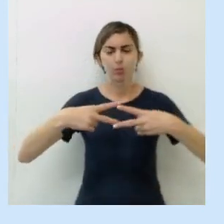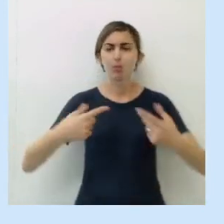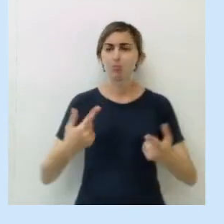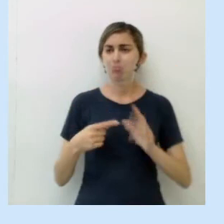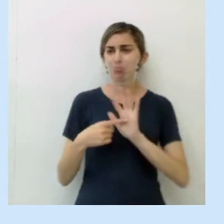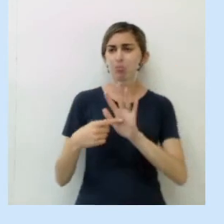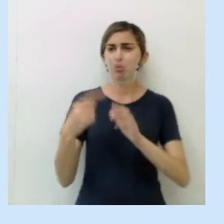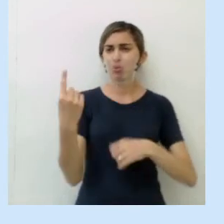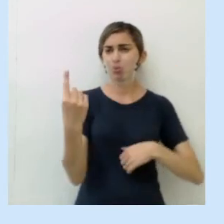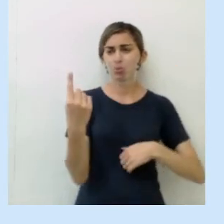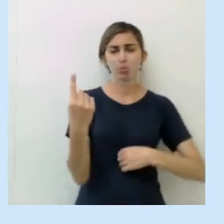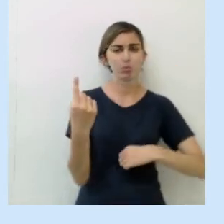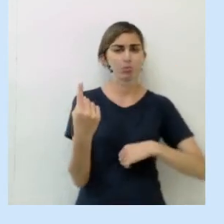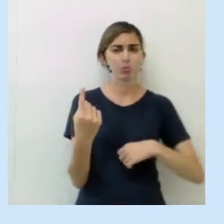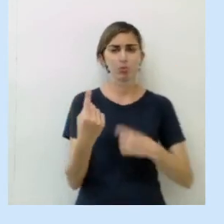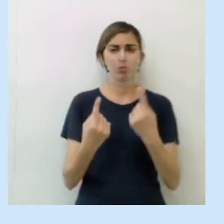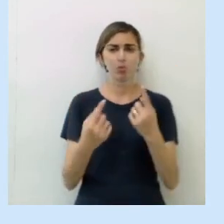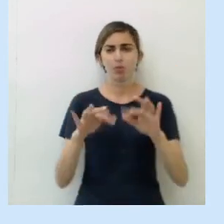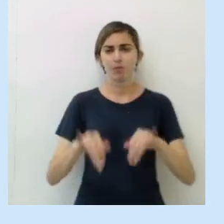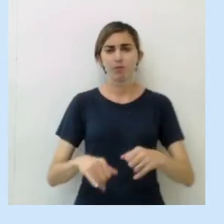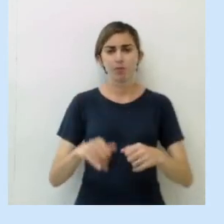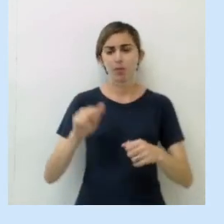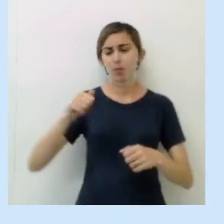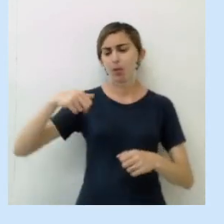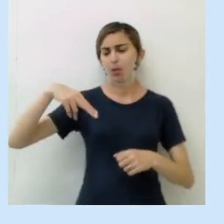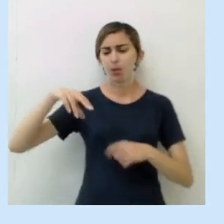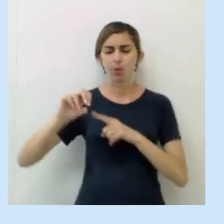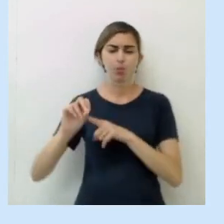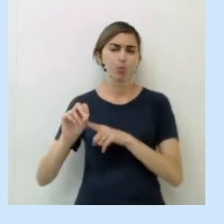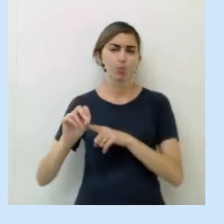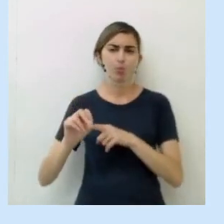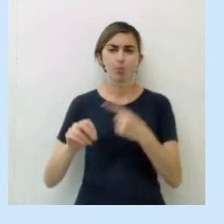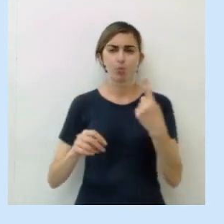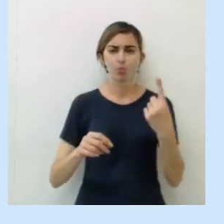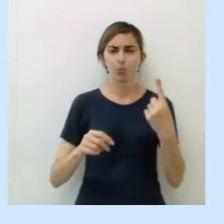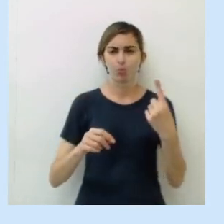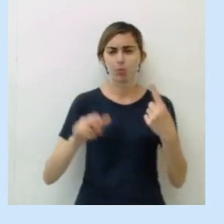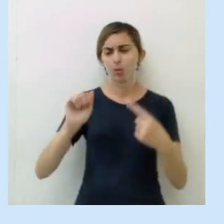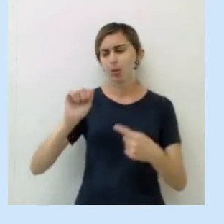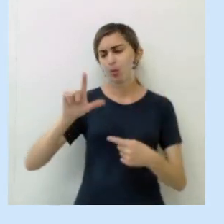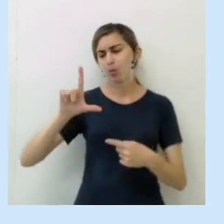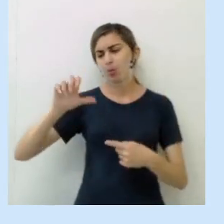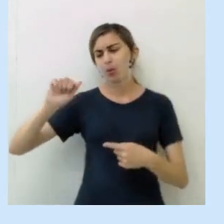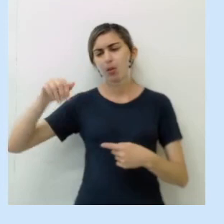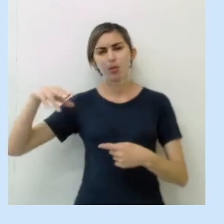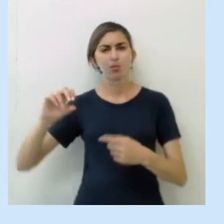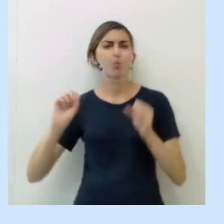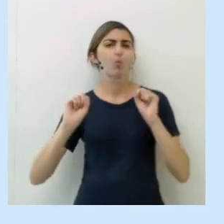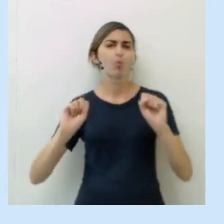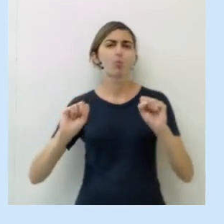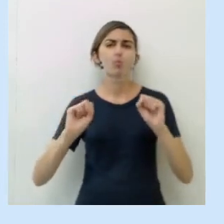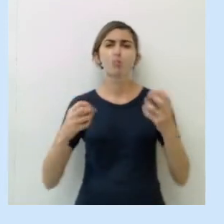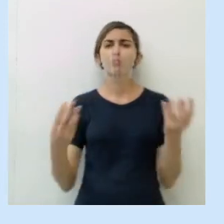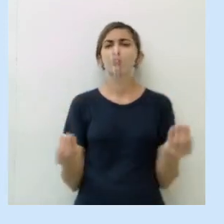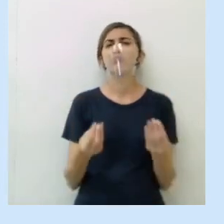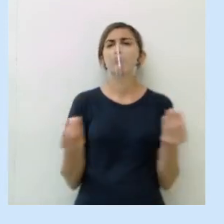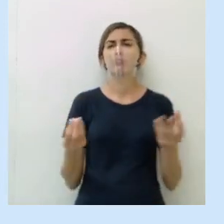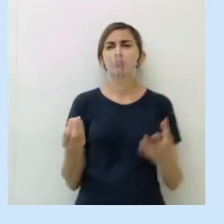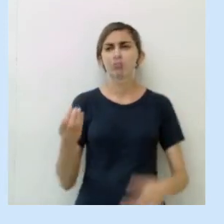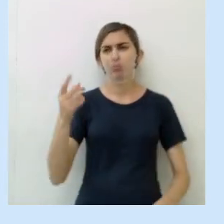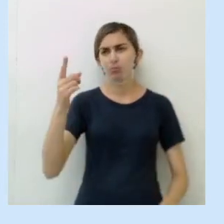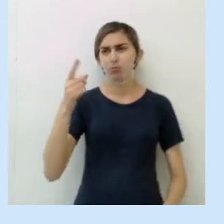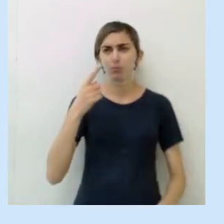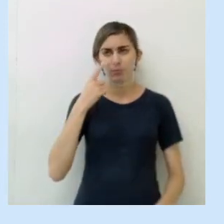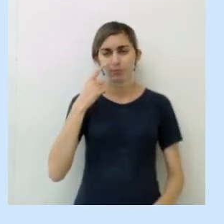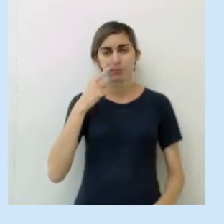mostrando uma molécula cíclica com final ano, ou seja, ela é um alcano. como é que pode, Lardião? Mas é simples,